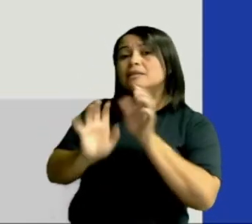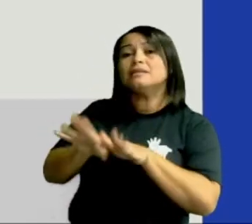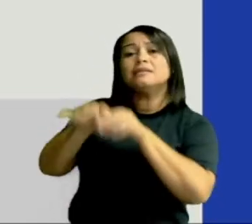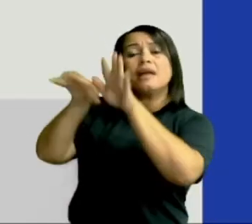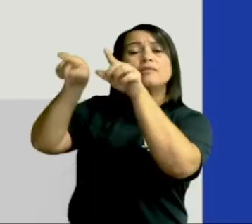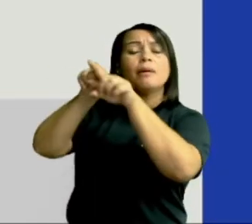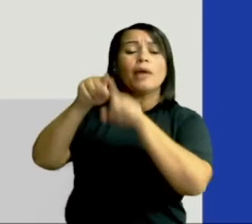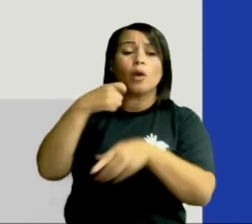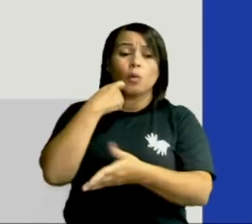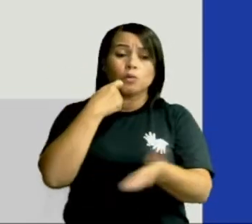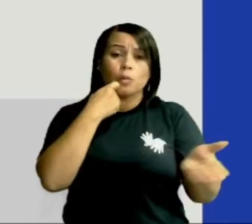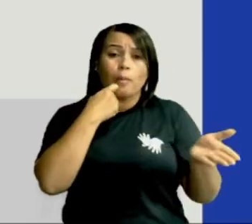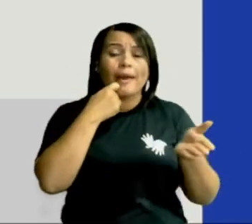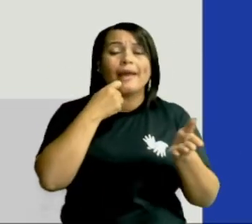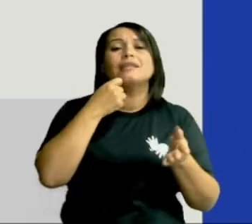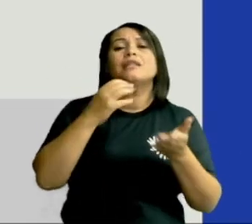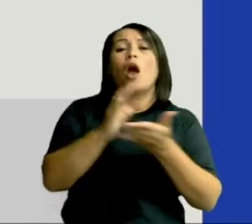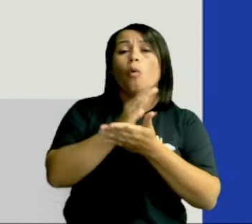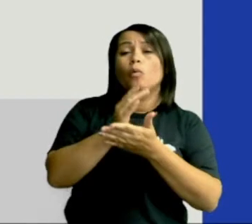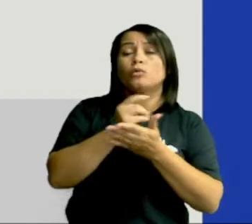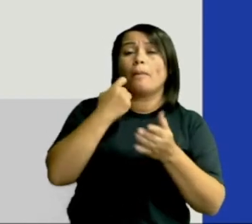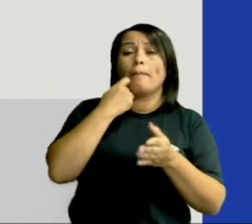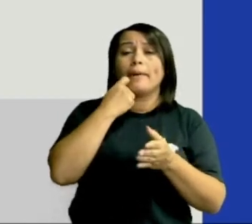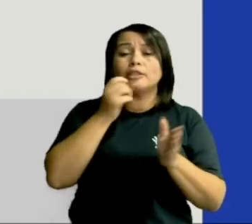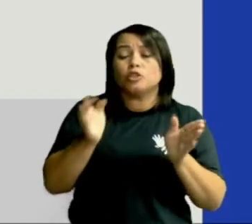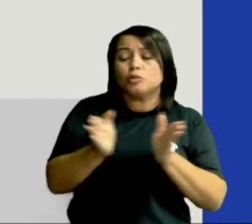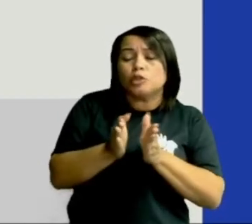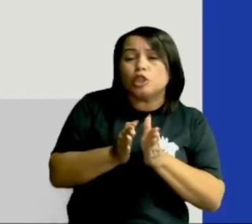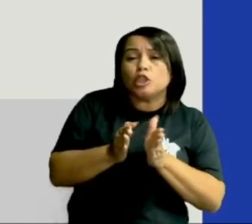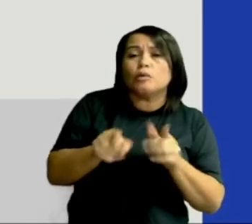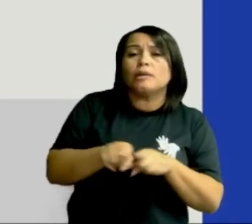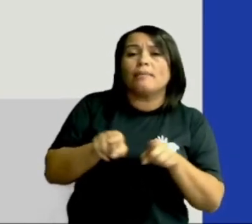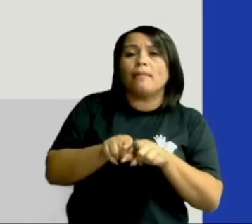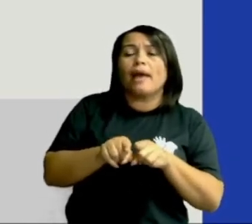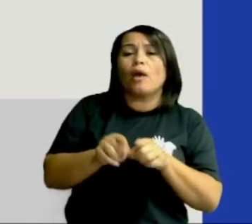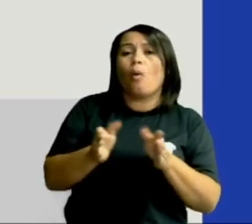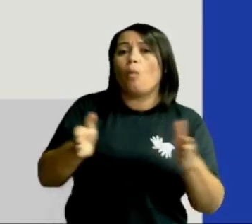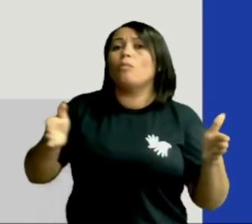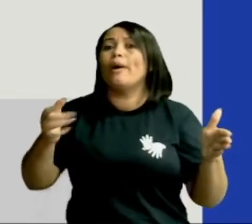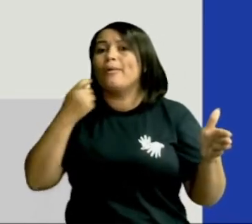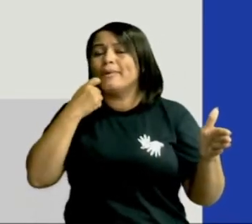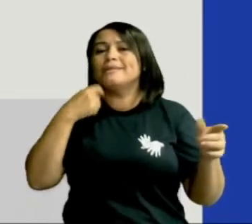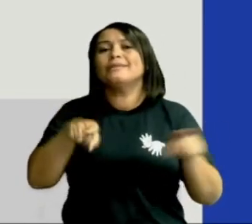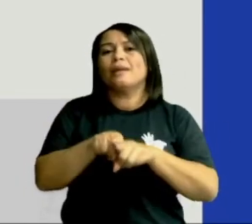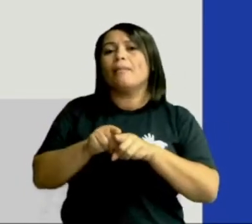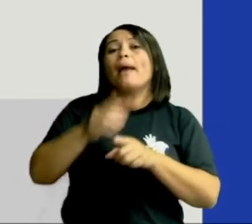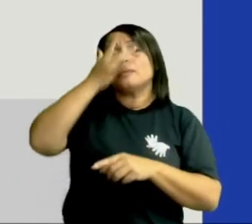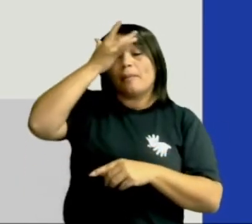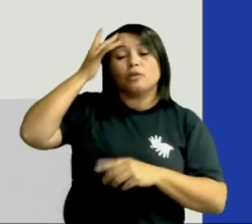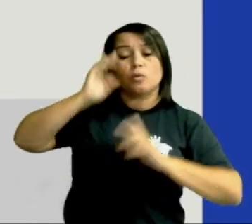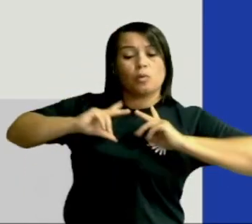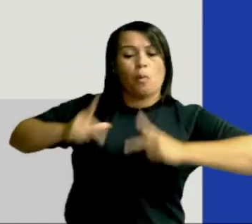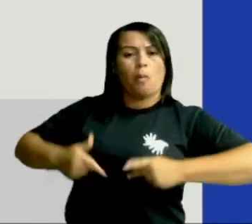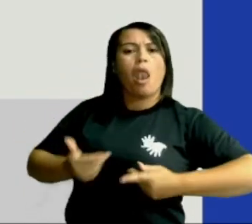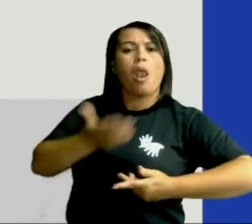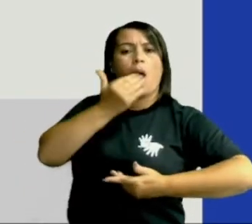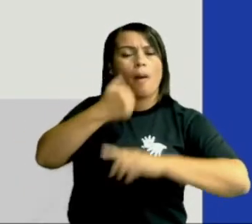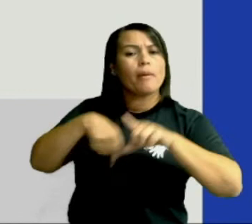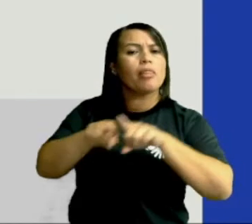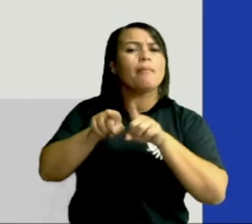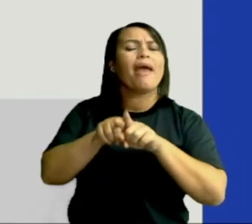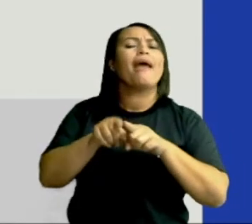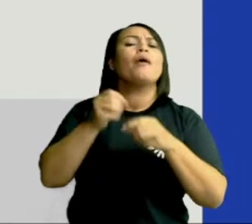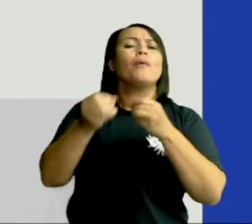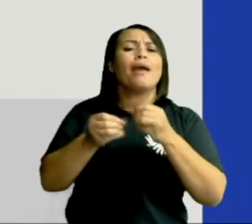vão servir de alimento para peixes maiores, que servirão de alimentos para os humanos também. E a cada animal que ele